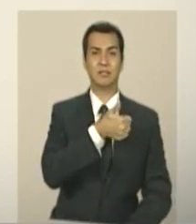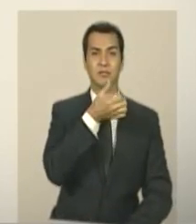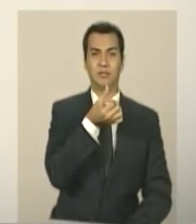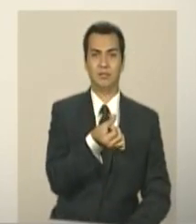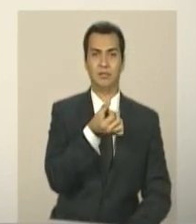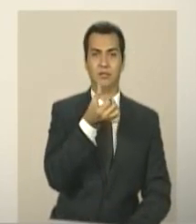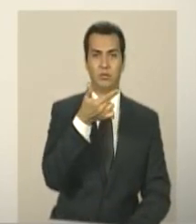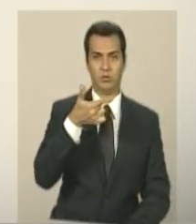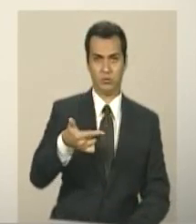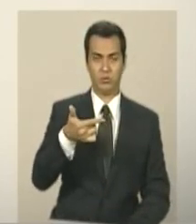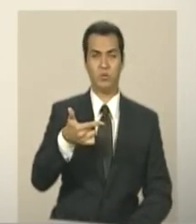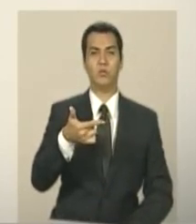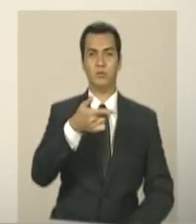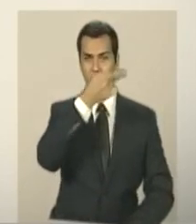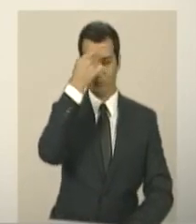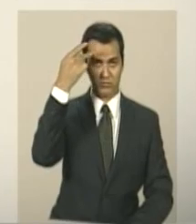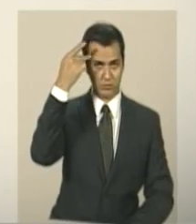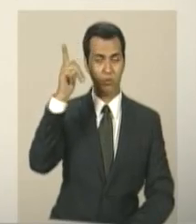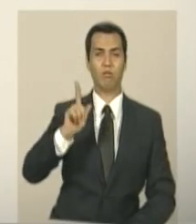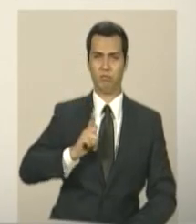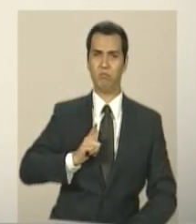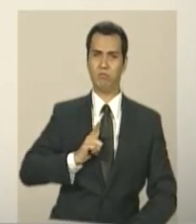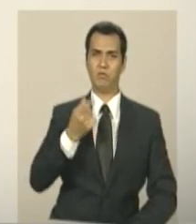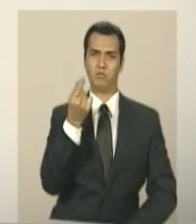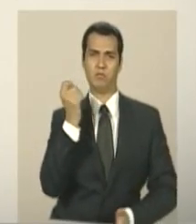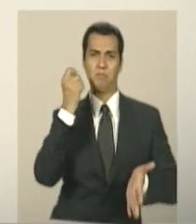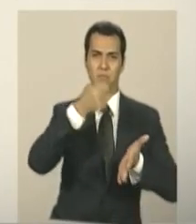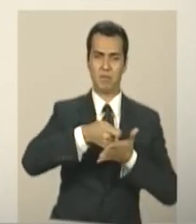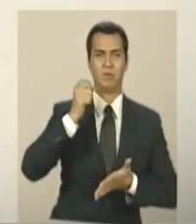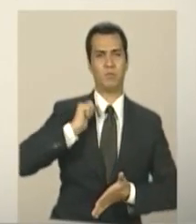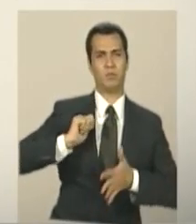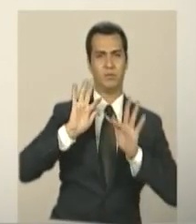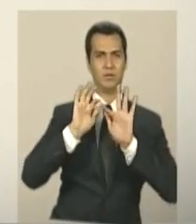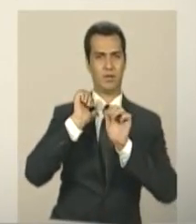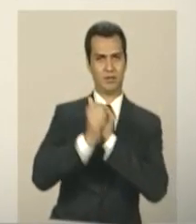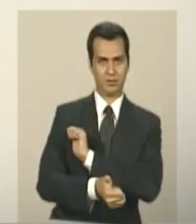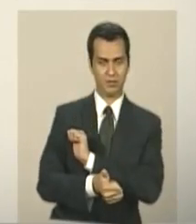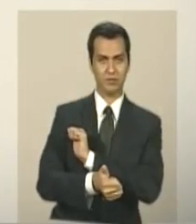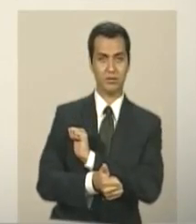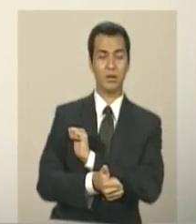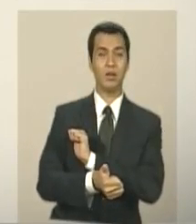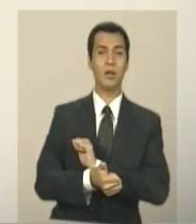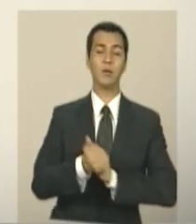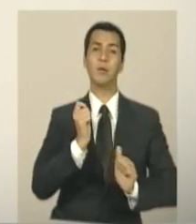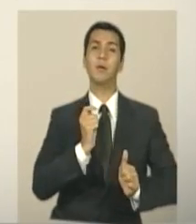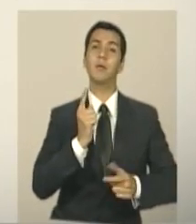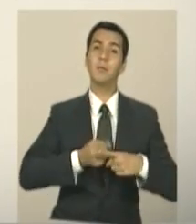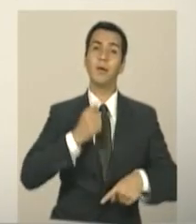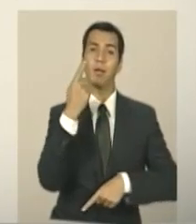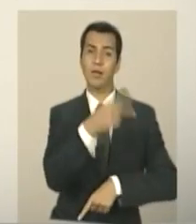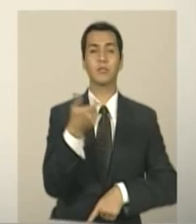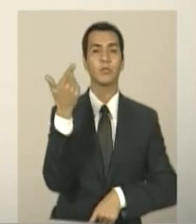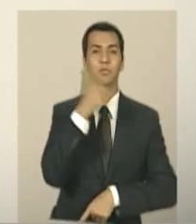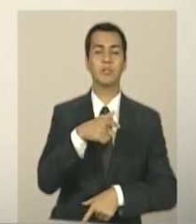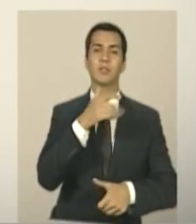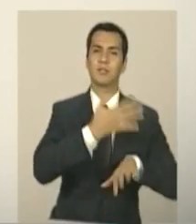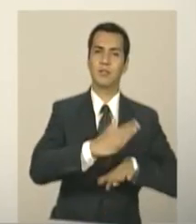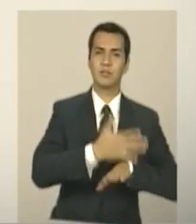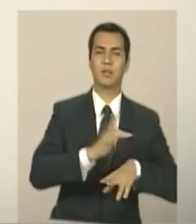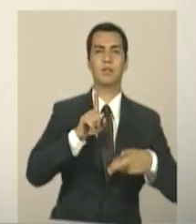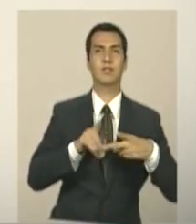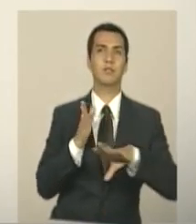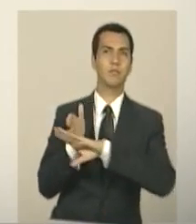atleta do governo federal pago pelo Ministério dos Esportes é isso que permite a eles treinar participar de